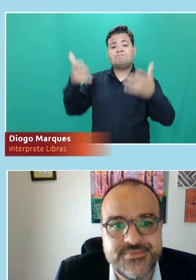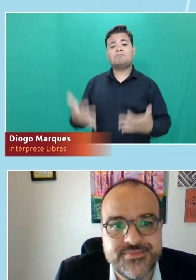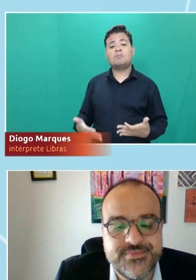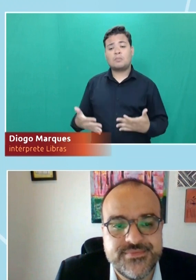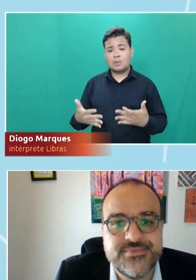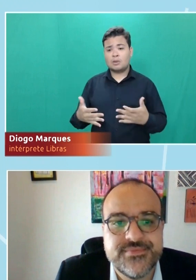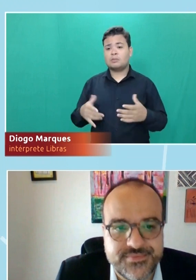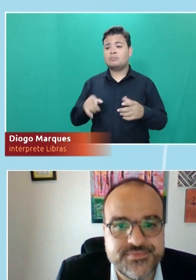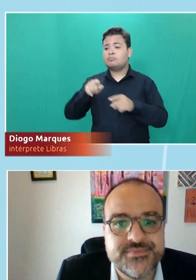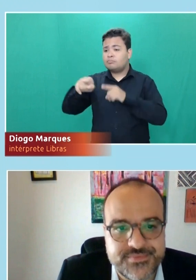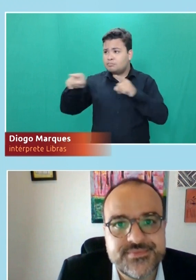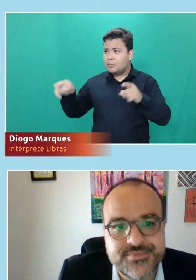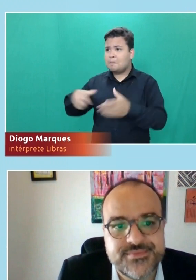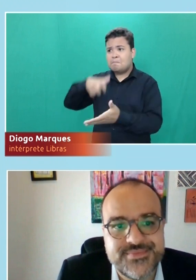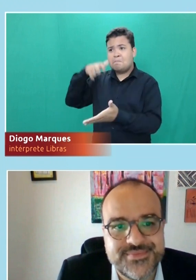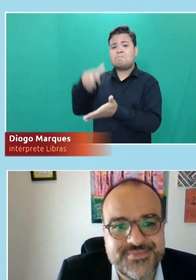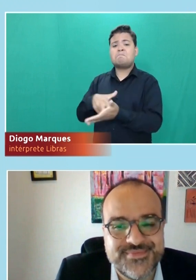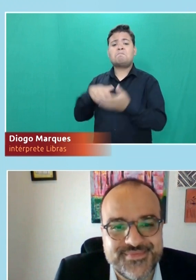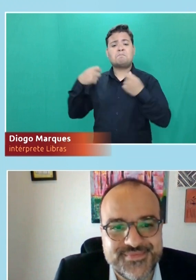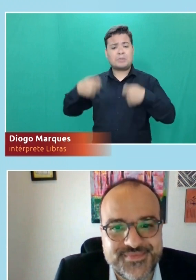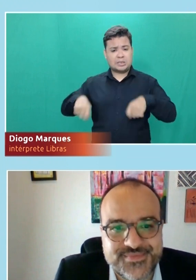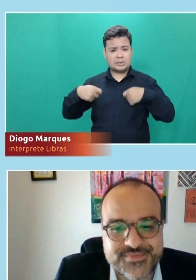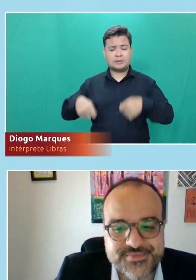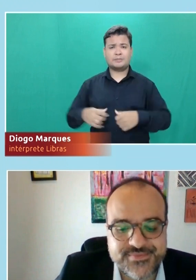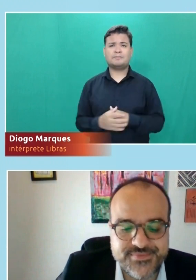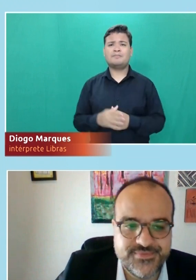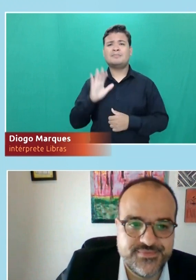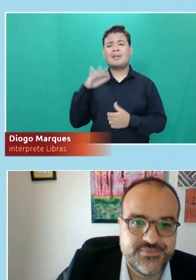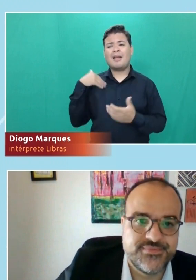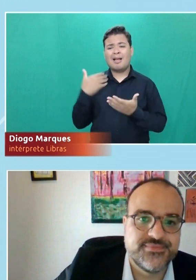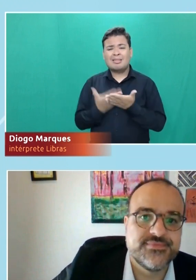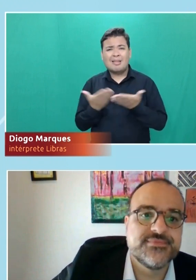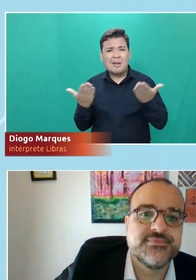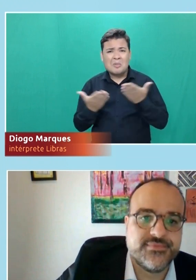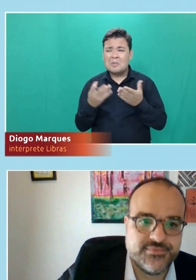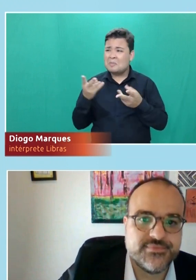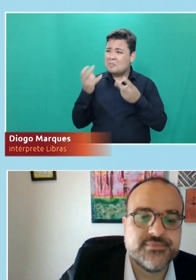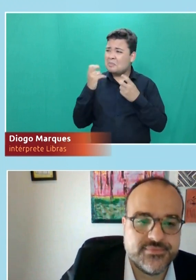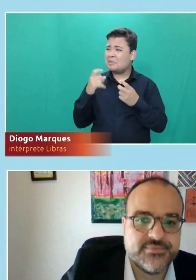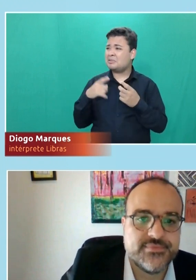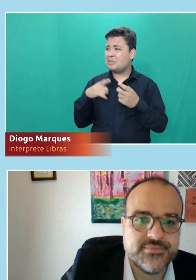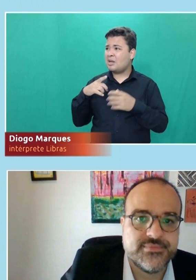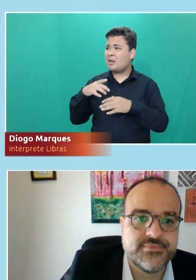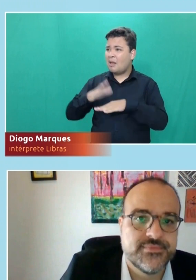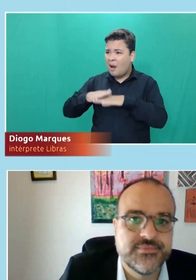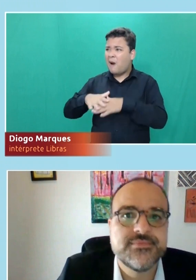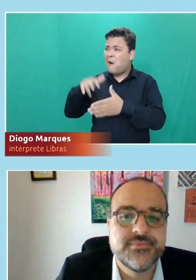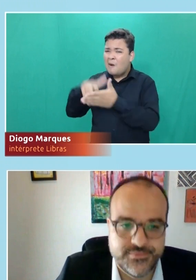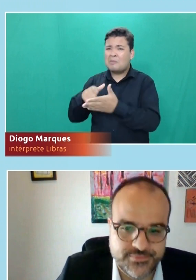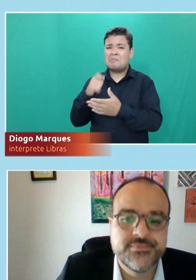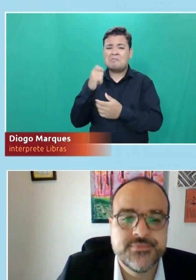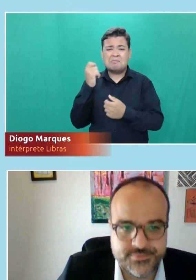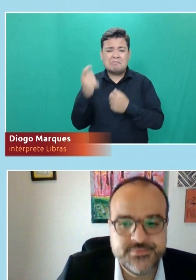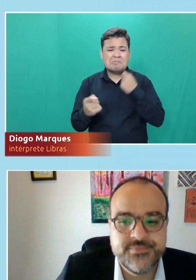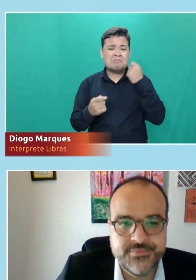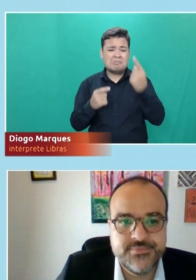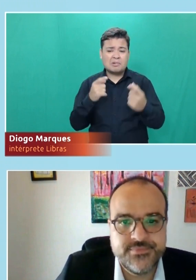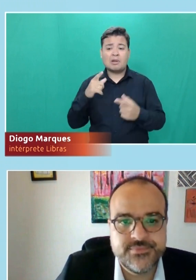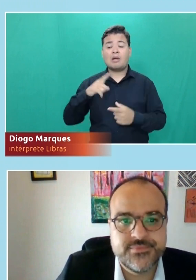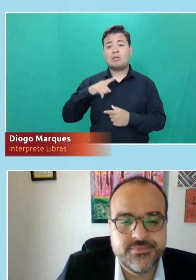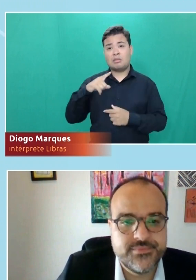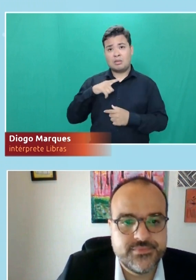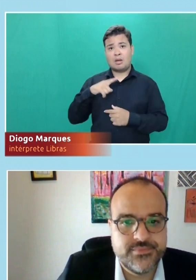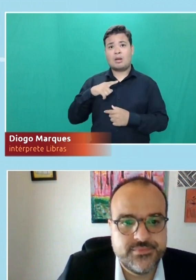punir essas pessoas, né? Até o momento a gente viu pouquíssimos movimentos em relação a isso. O ministro Alexandre de